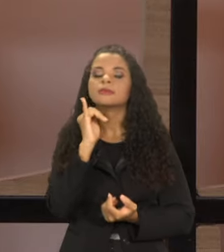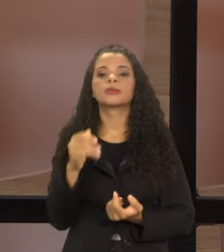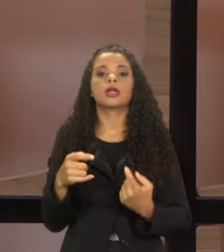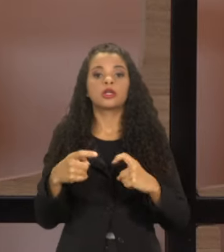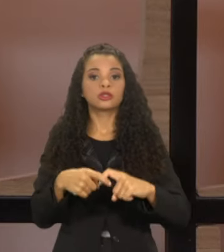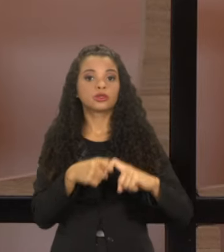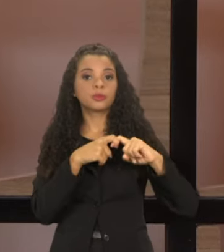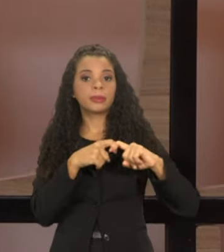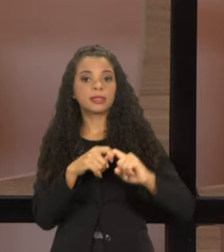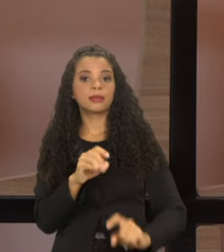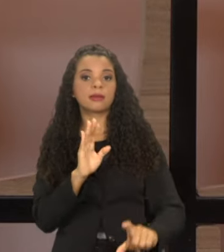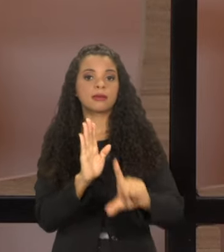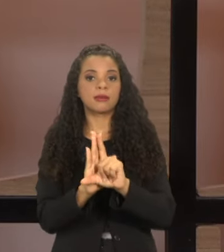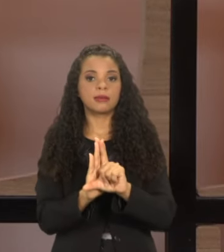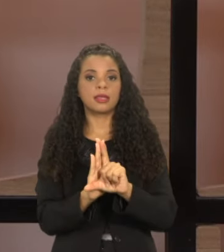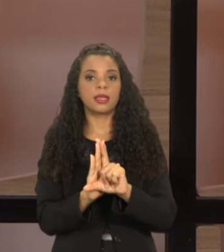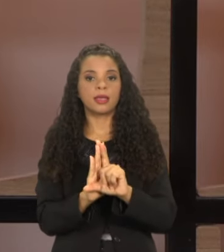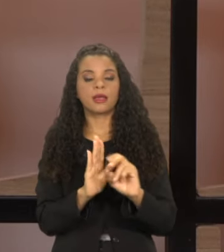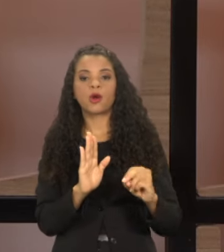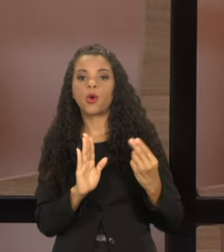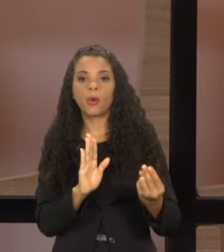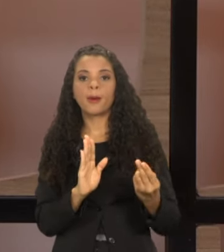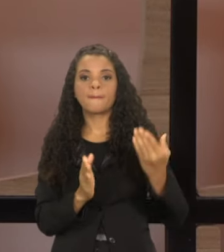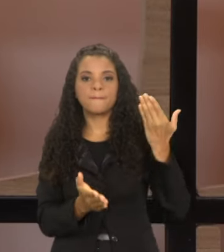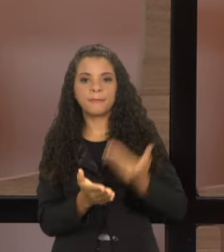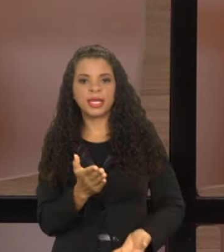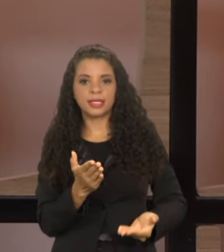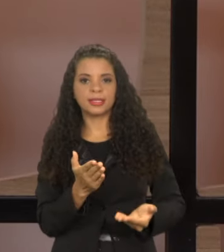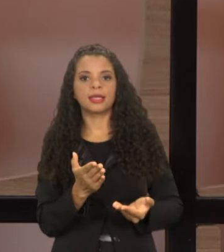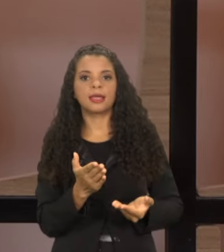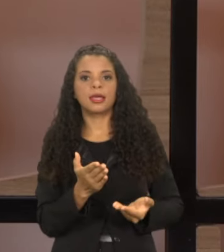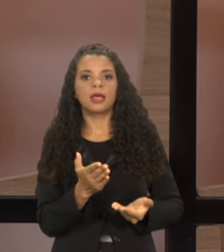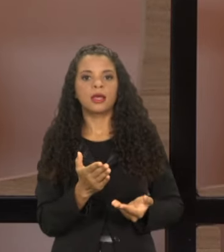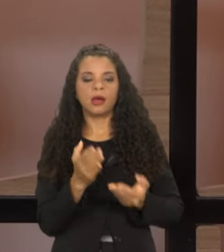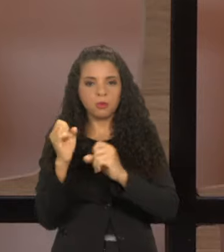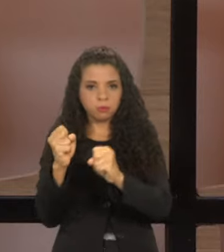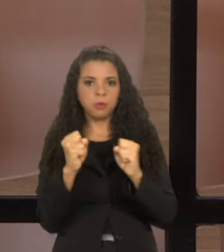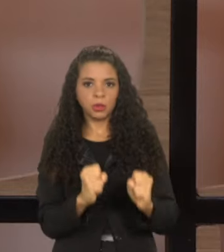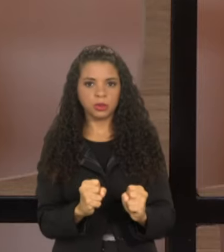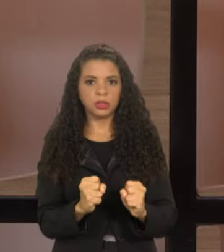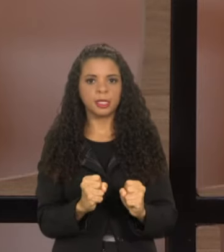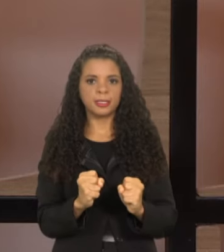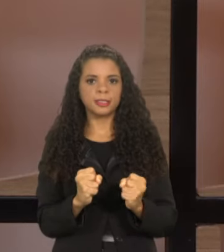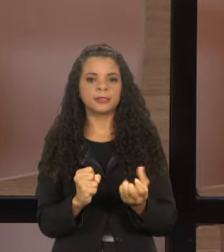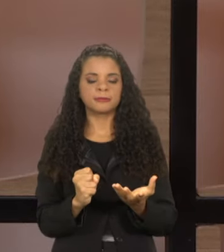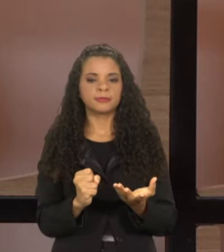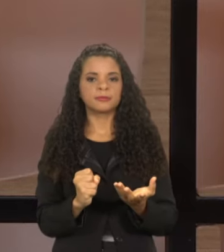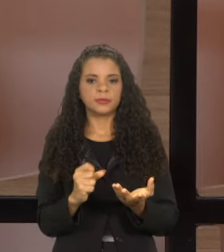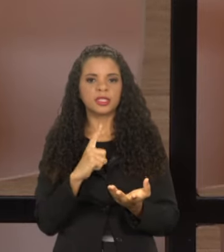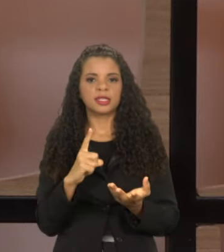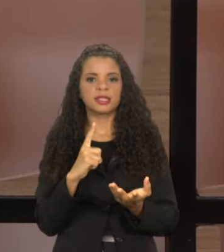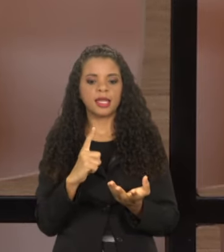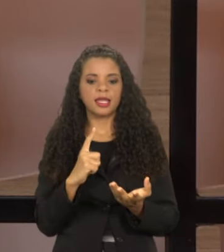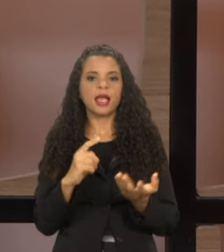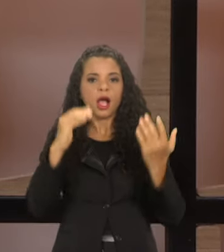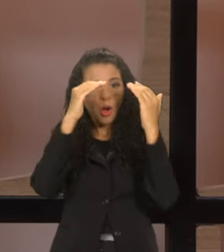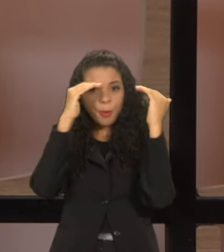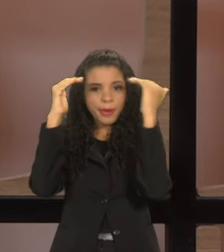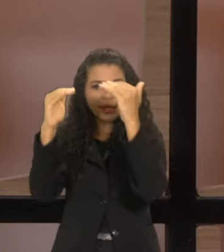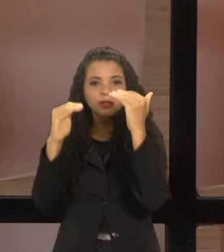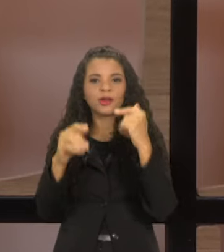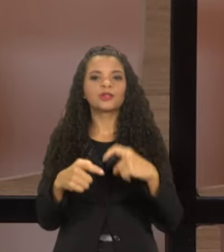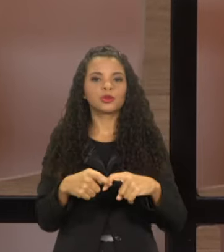ou para que ela perca a sua eficácia, ou mais tecnicamente, ela tenha a sua eficácia suspensa, ela deixe de obrigar a